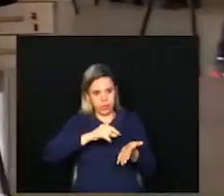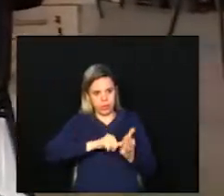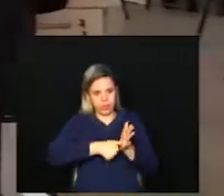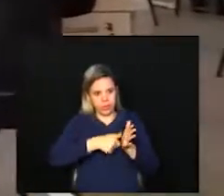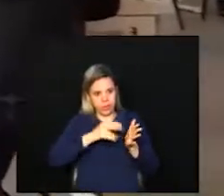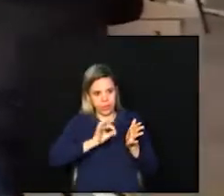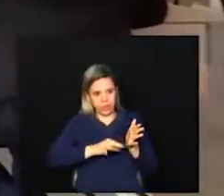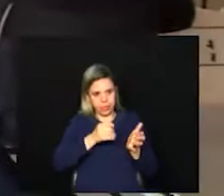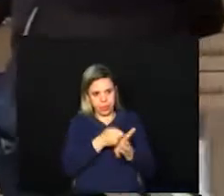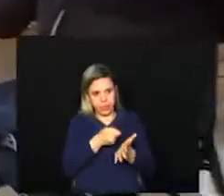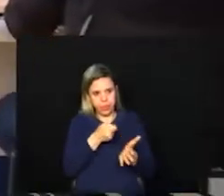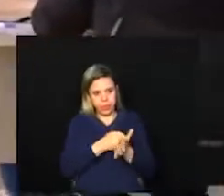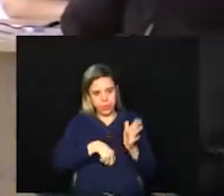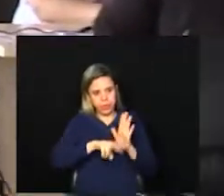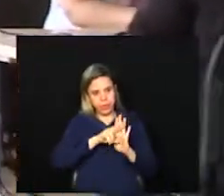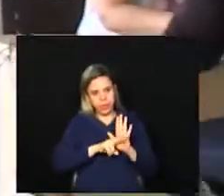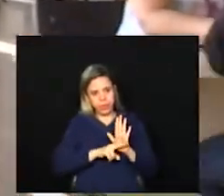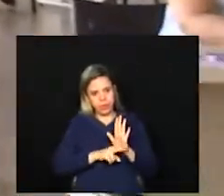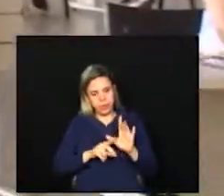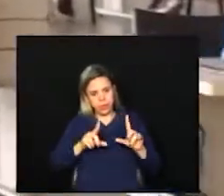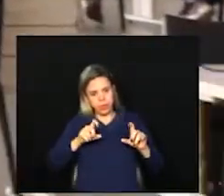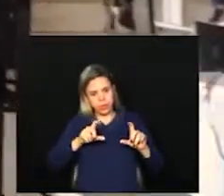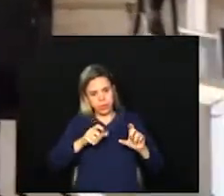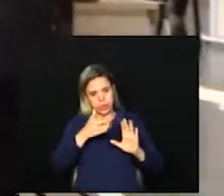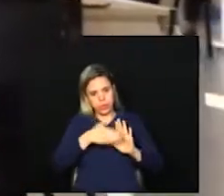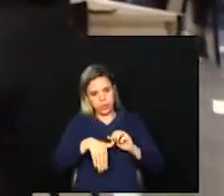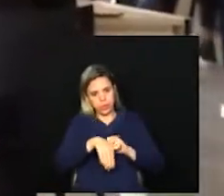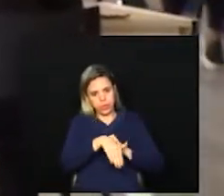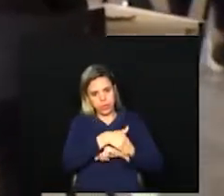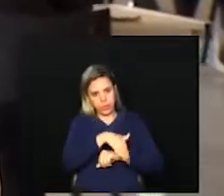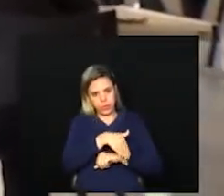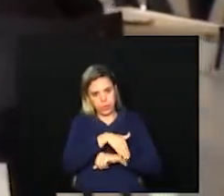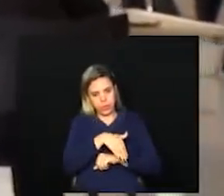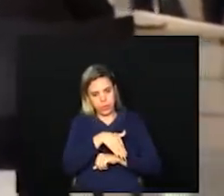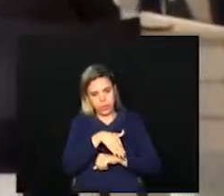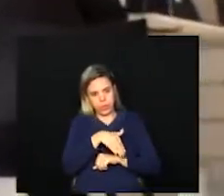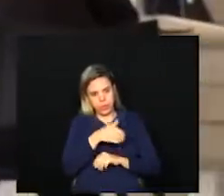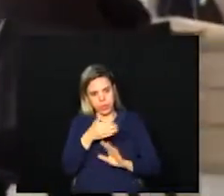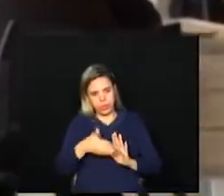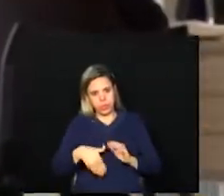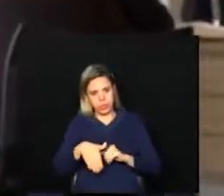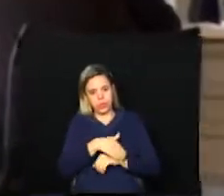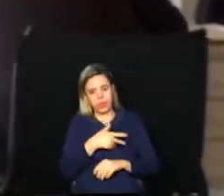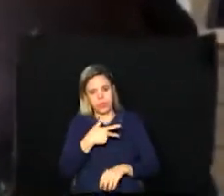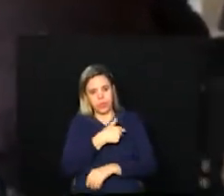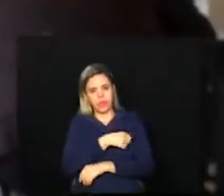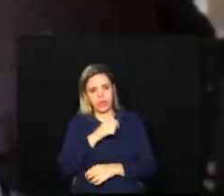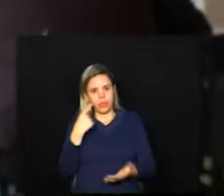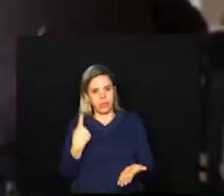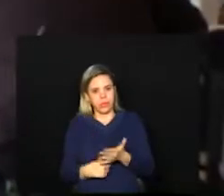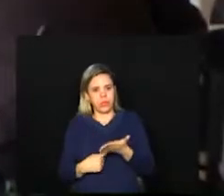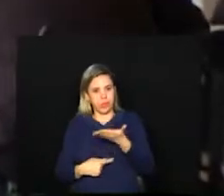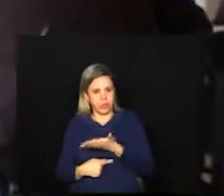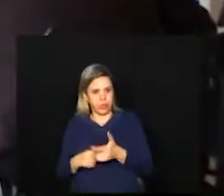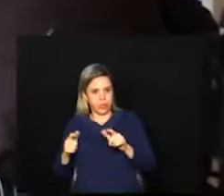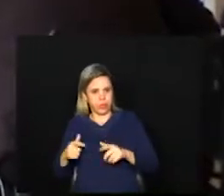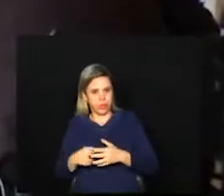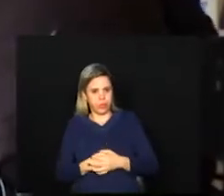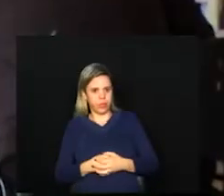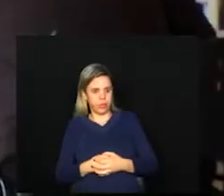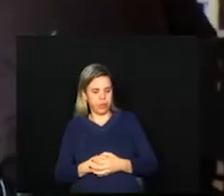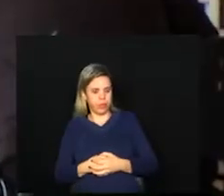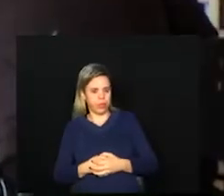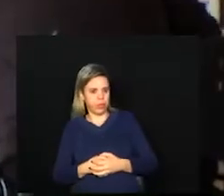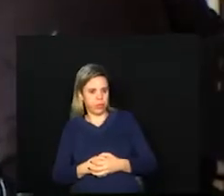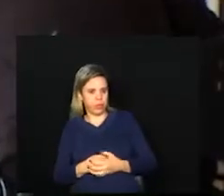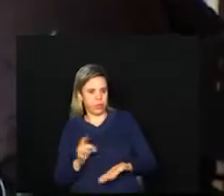necessária, exigida, documento com foto, comprovante de endereço, o comprovante de que a vacina está agendada neste local, tá?